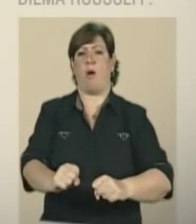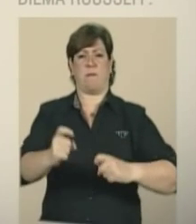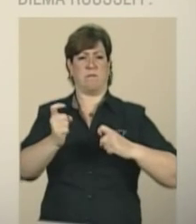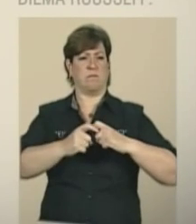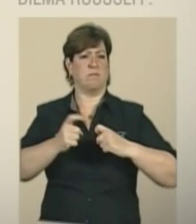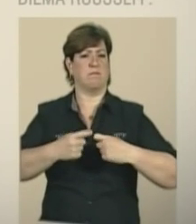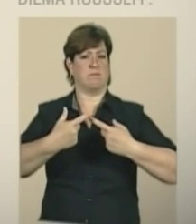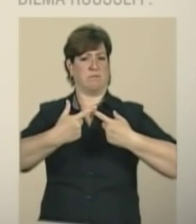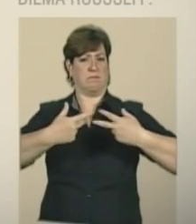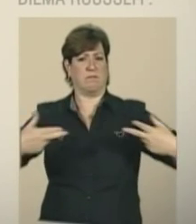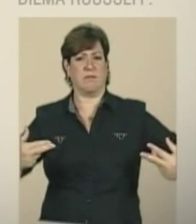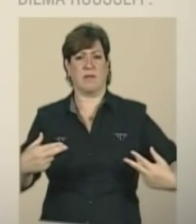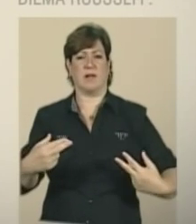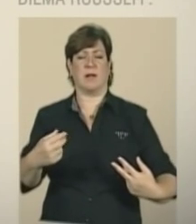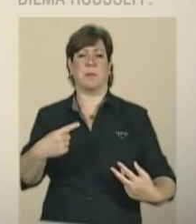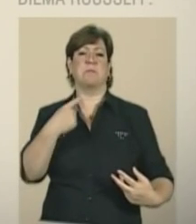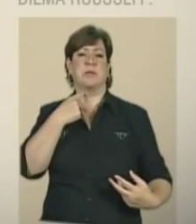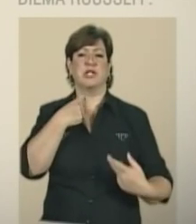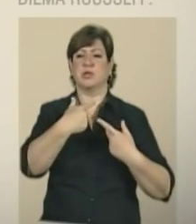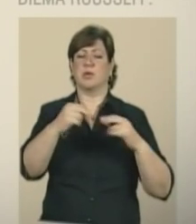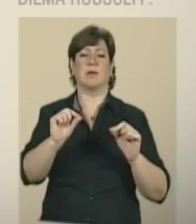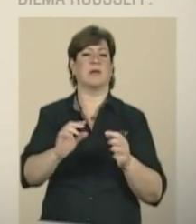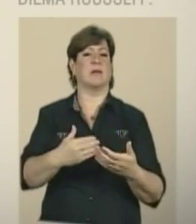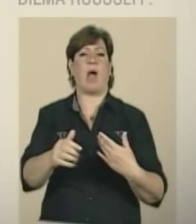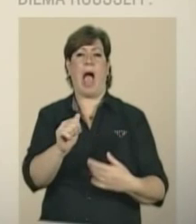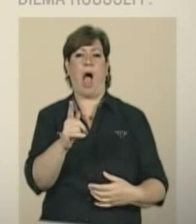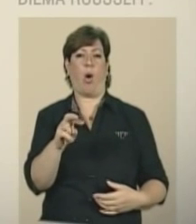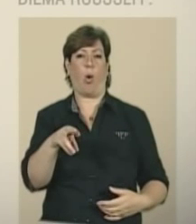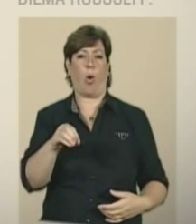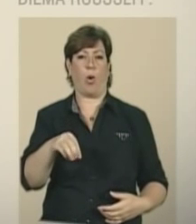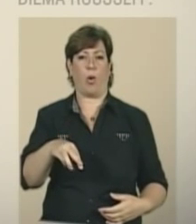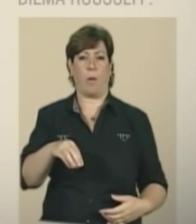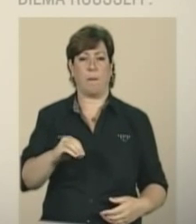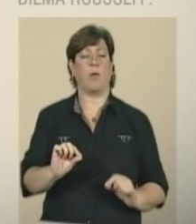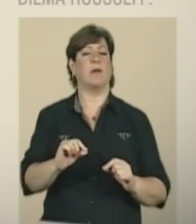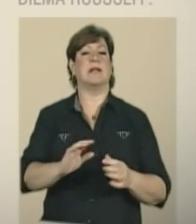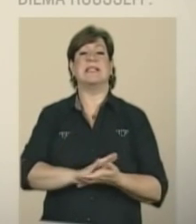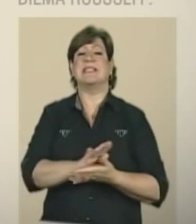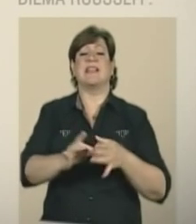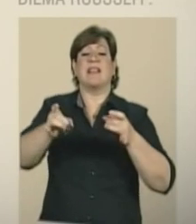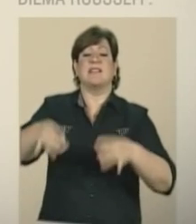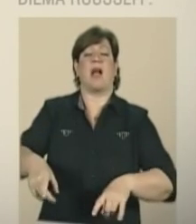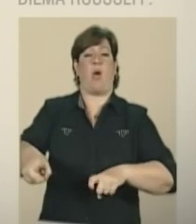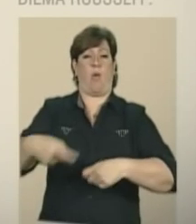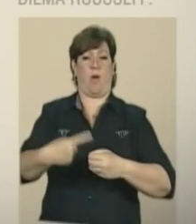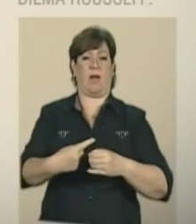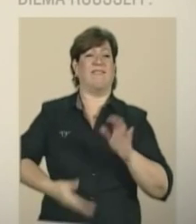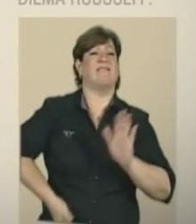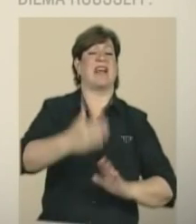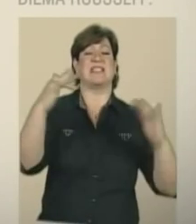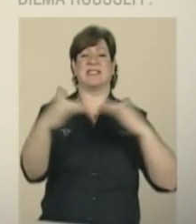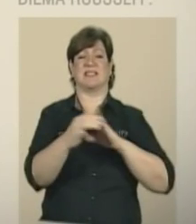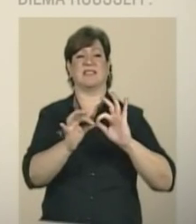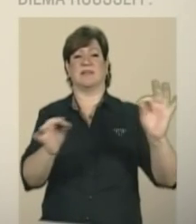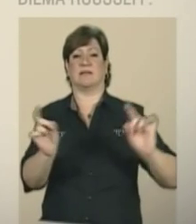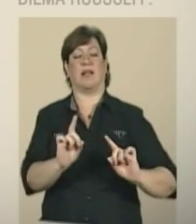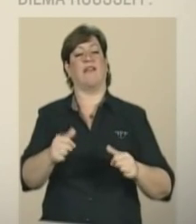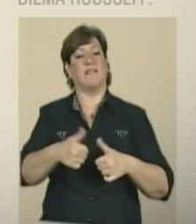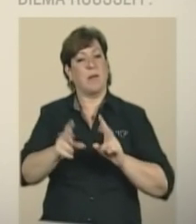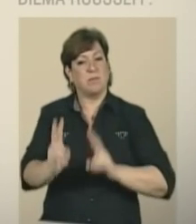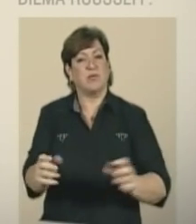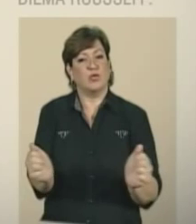veterinário sem que ele precise ir embora para a cidade abandonar sua família ou a tradição de produtor